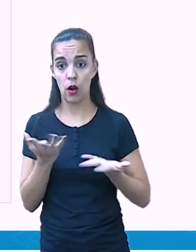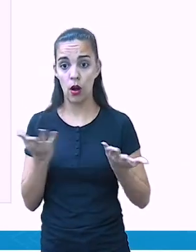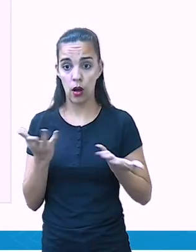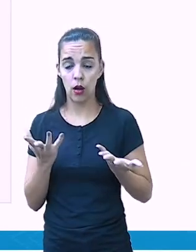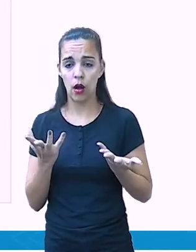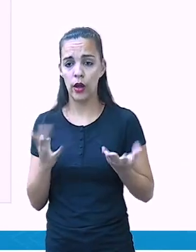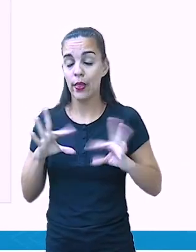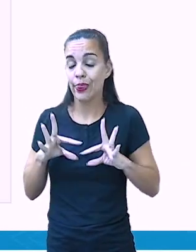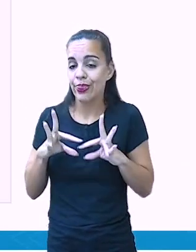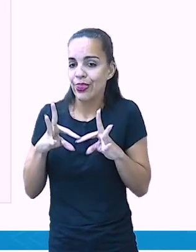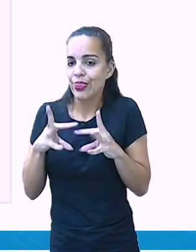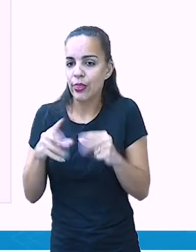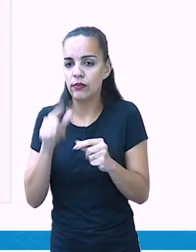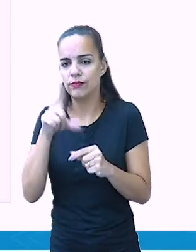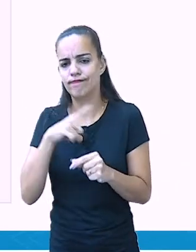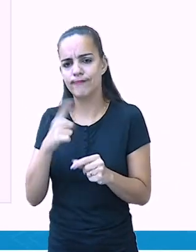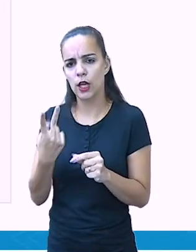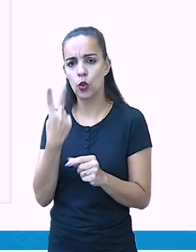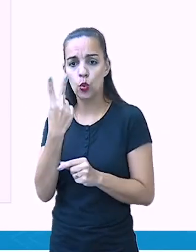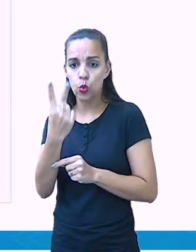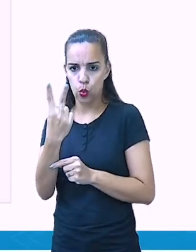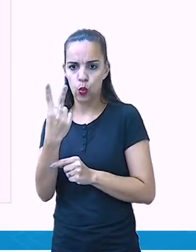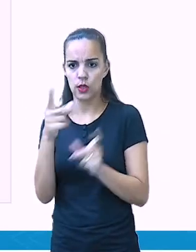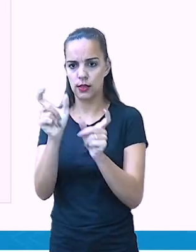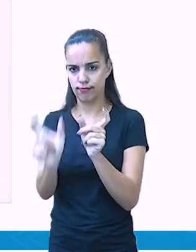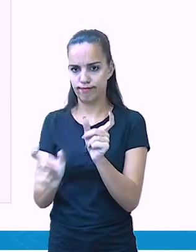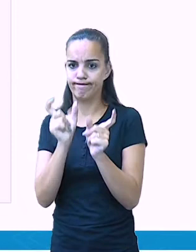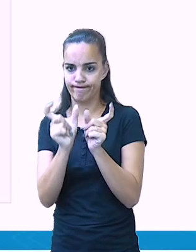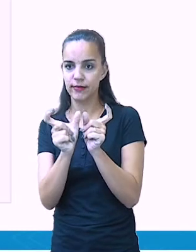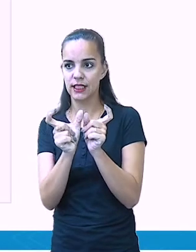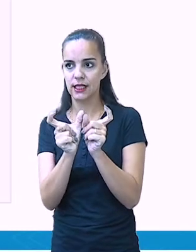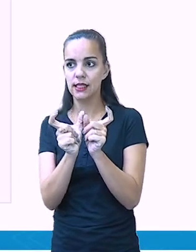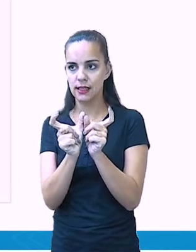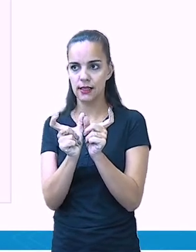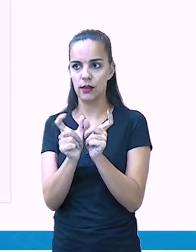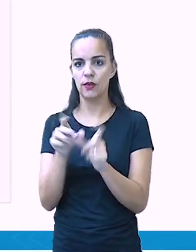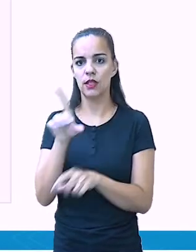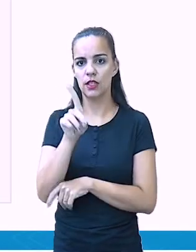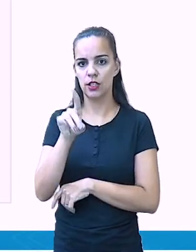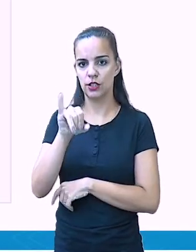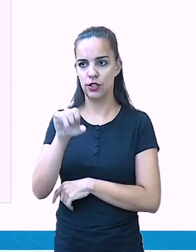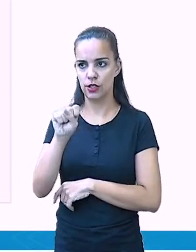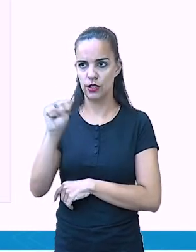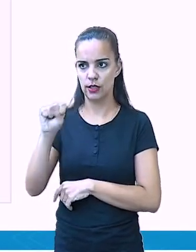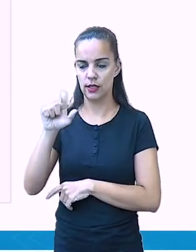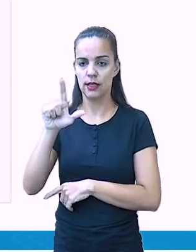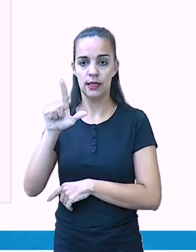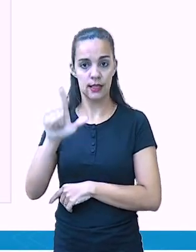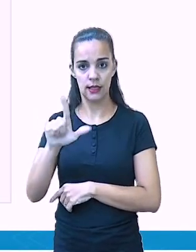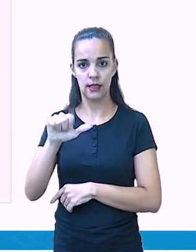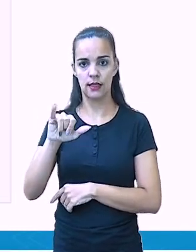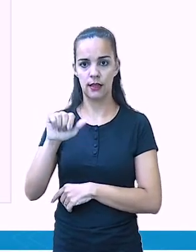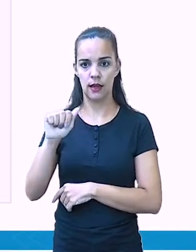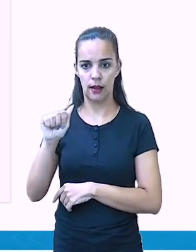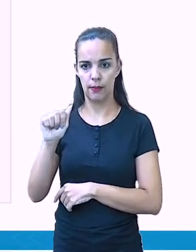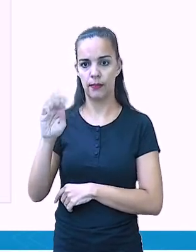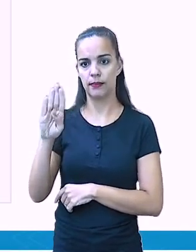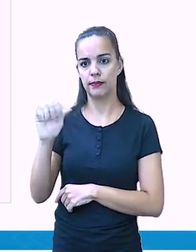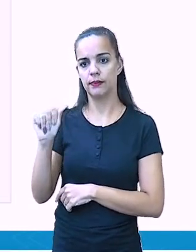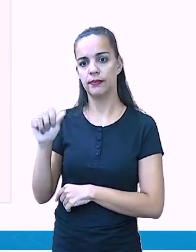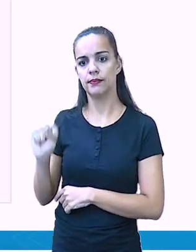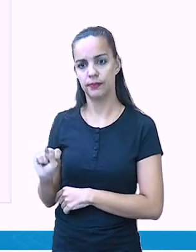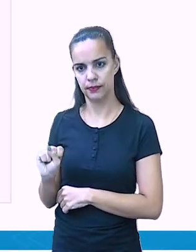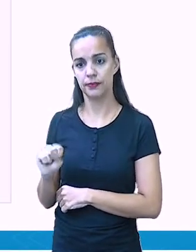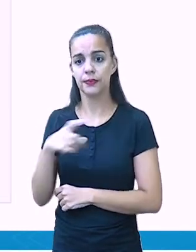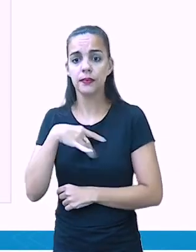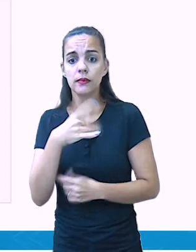nome dissílaba. Dissílaba derivada de 2 sílabas. Então, a gente tem